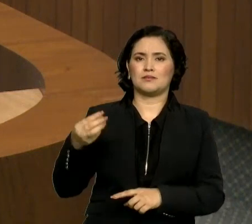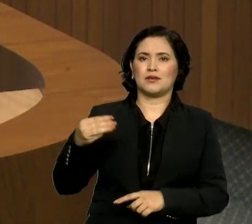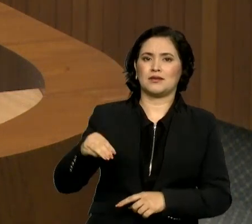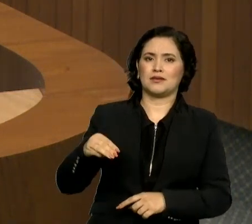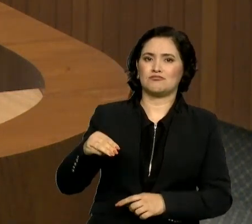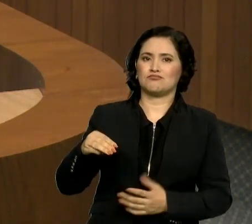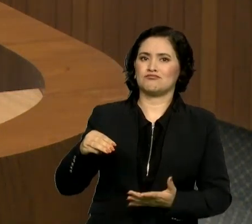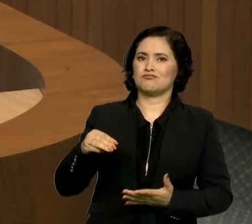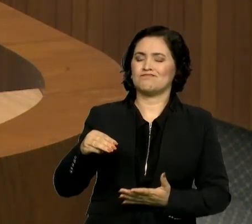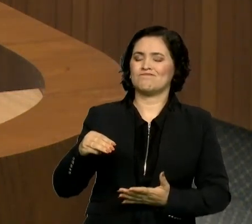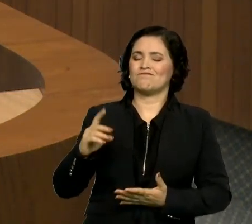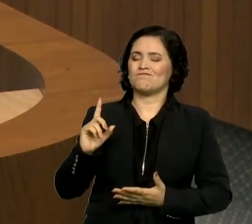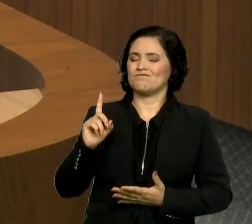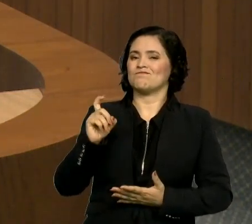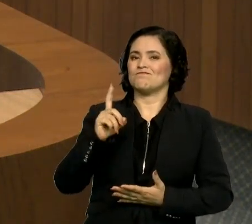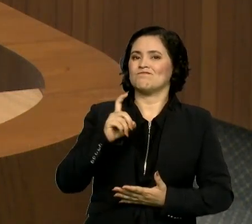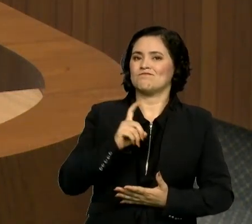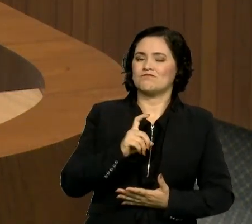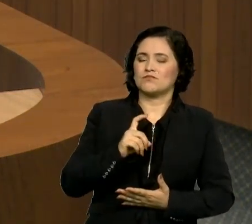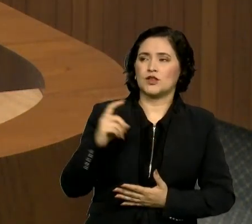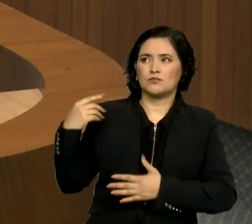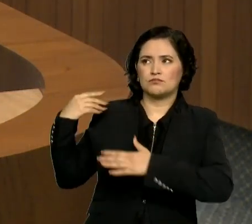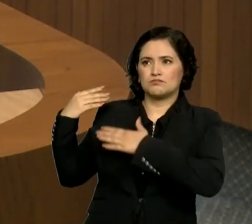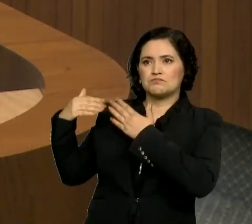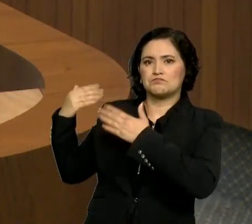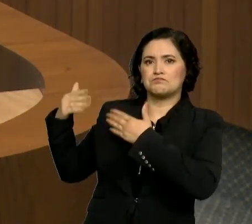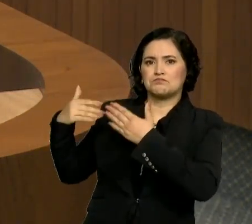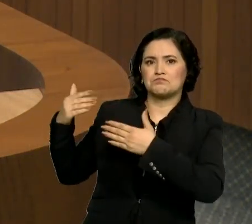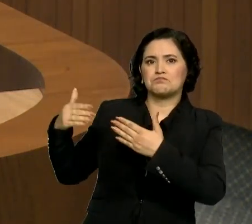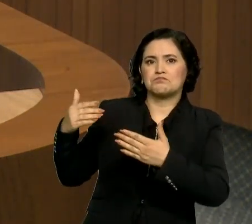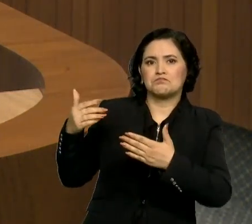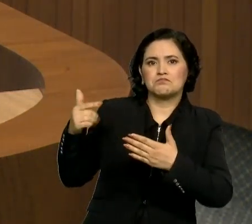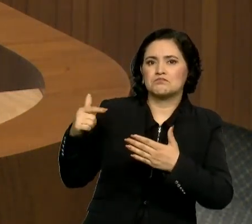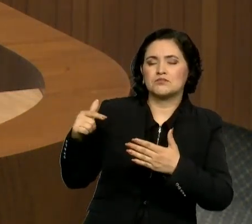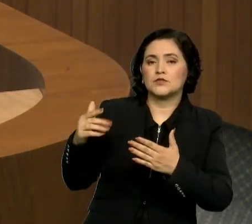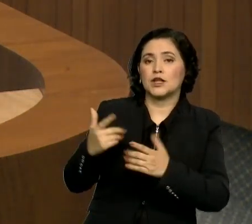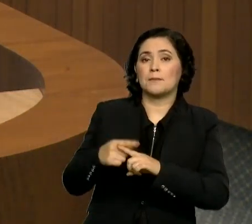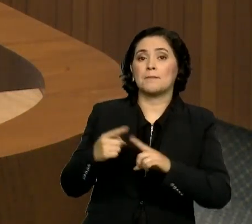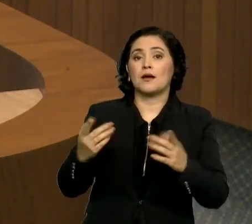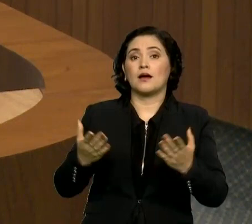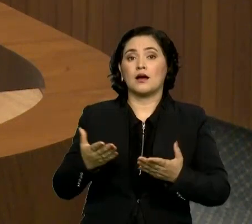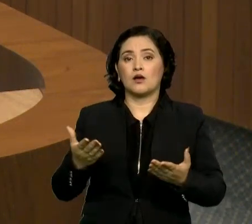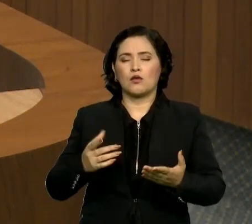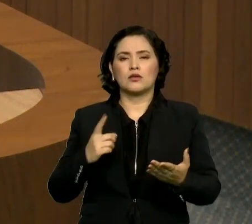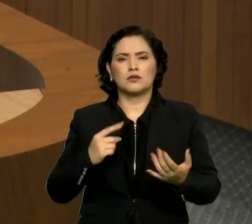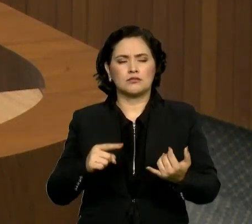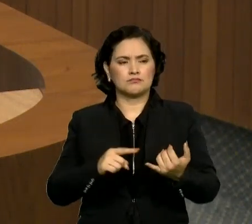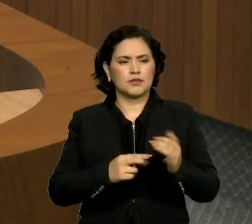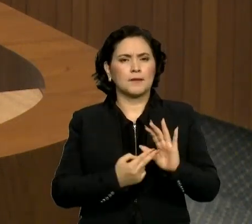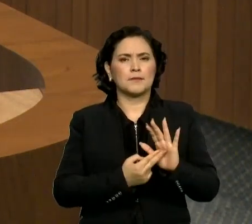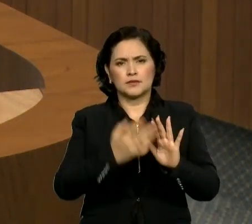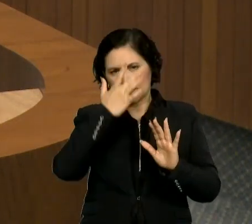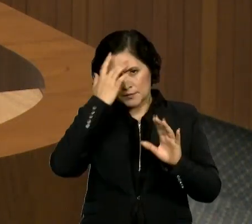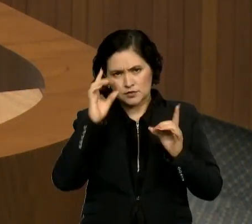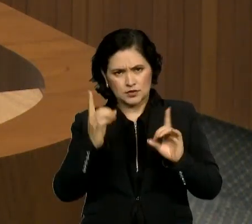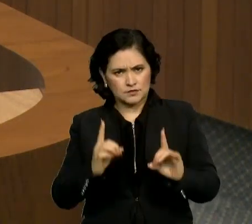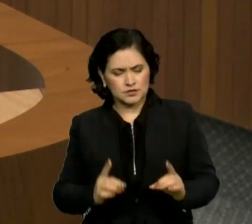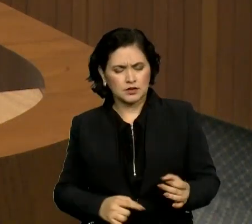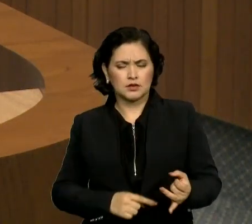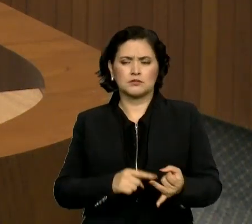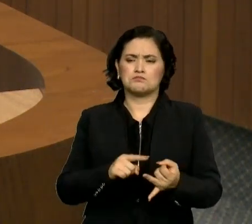isso, historicamente. Mas, normalmente, você vai ver representantes das pessoas com deficiência, vai